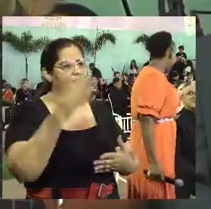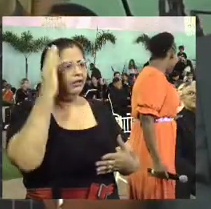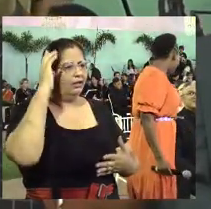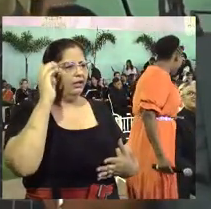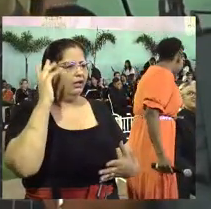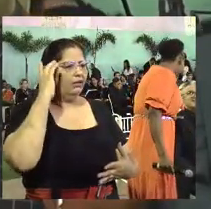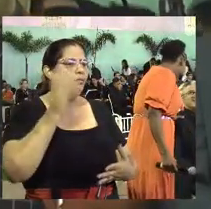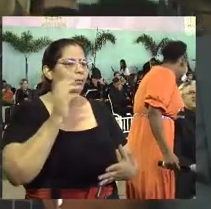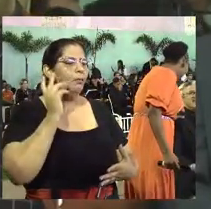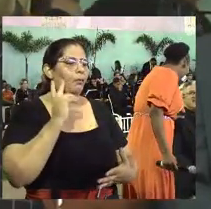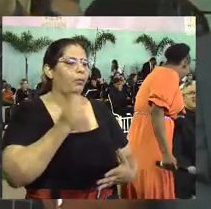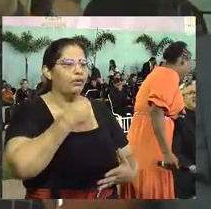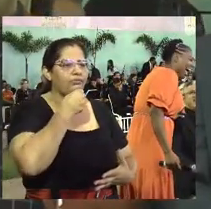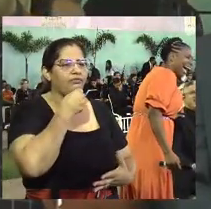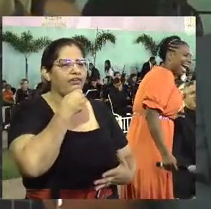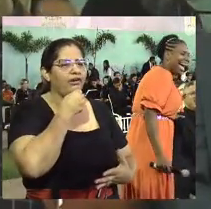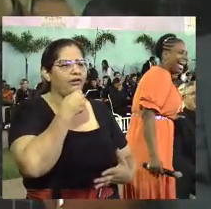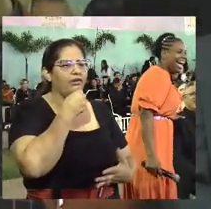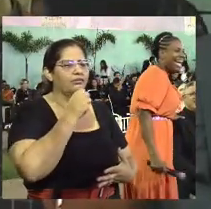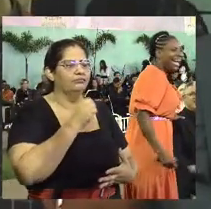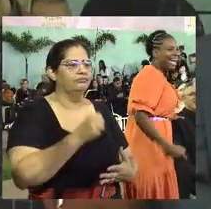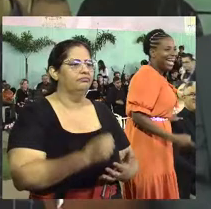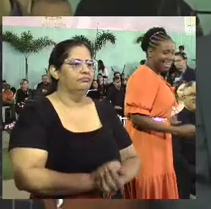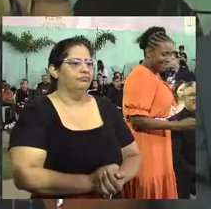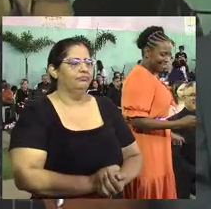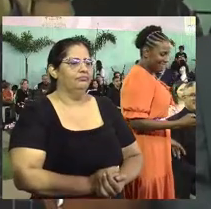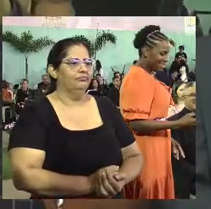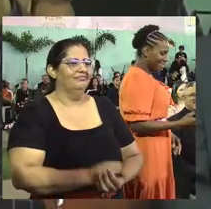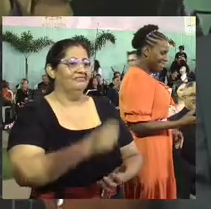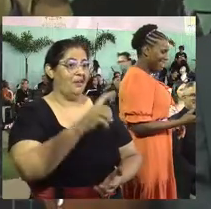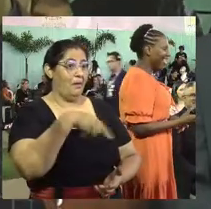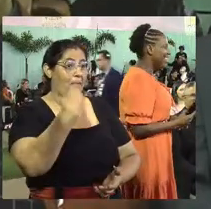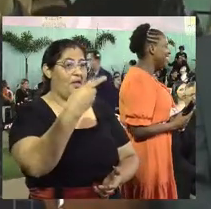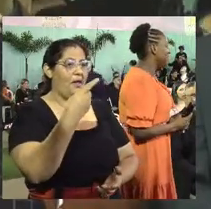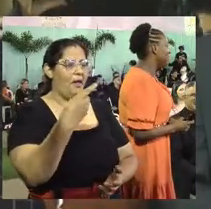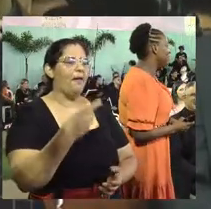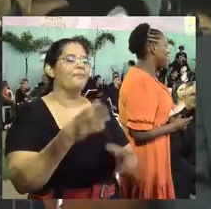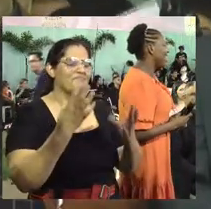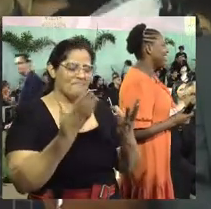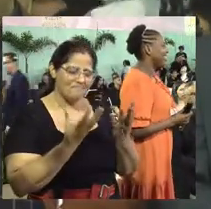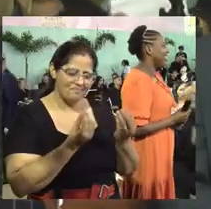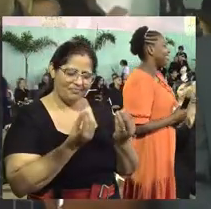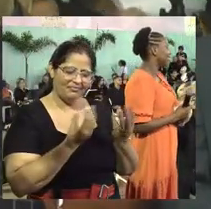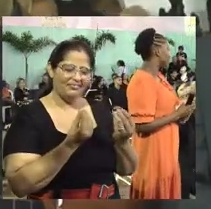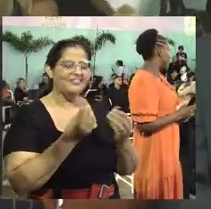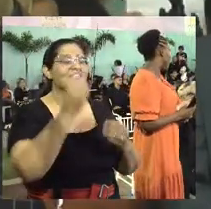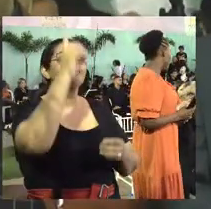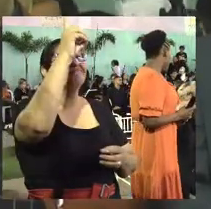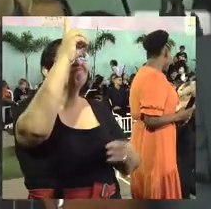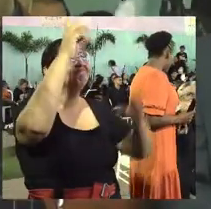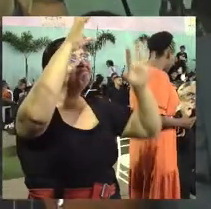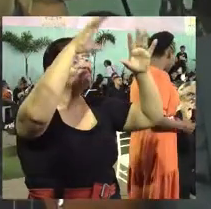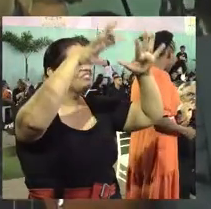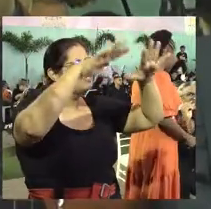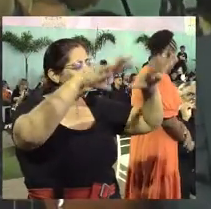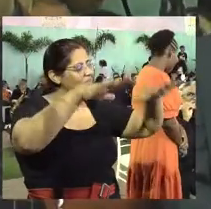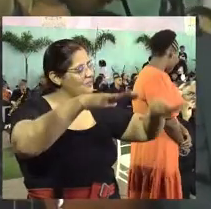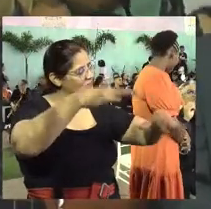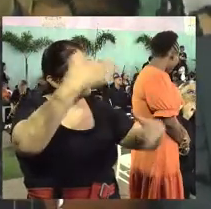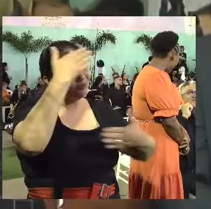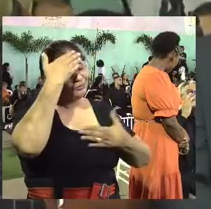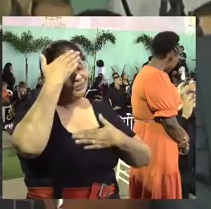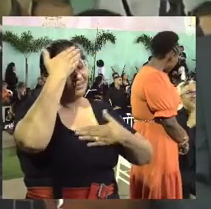Velho um bocado diz que amanhã vem outro tanto não é isso Deus abençoe vocês Muito